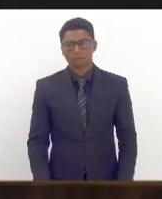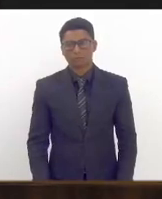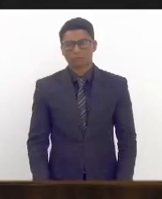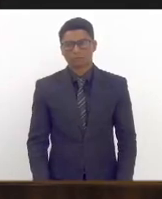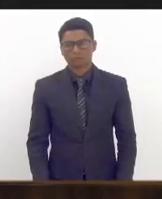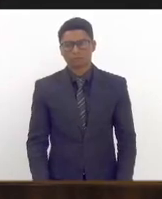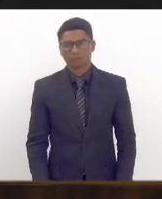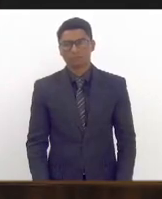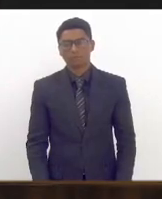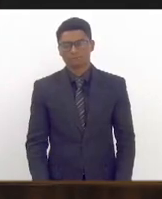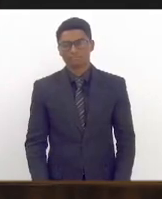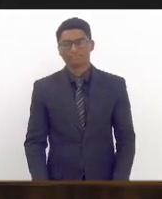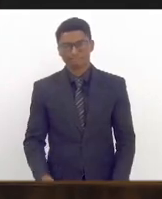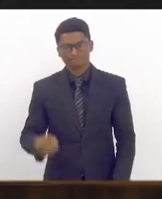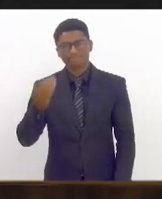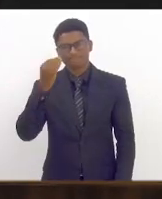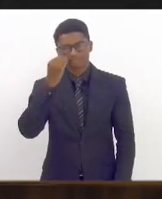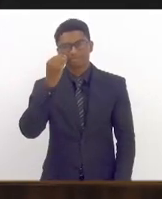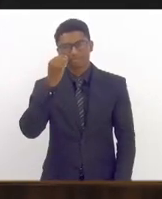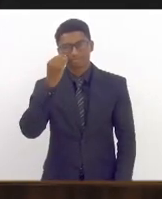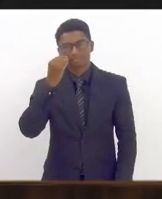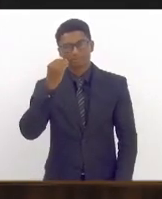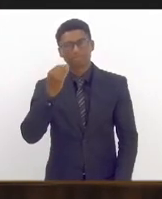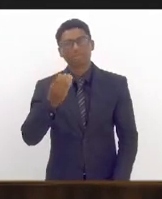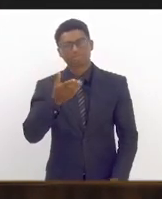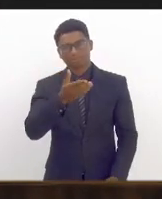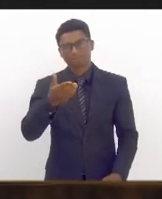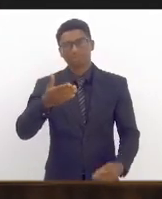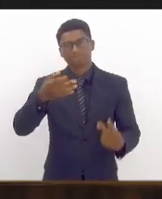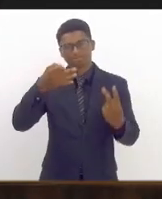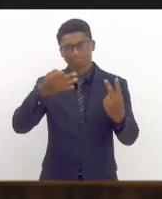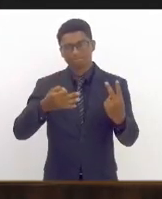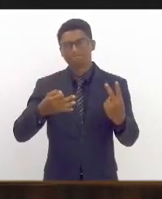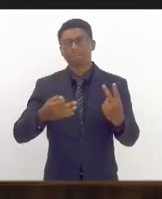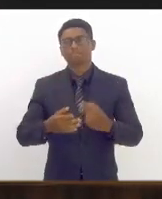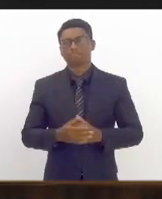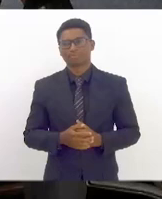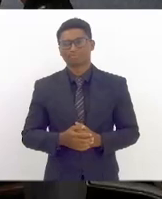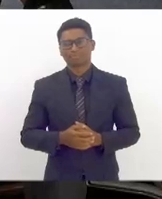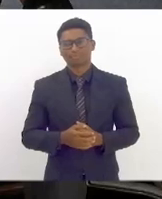serão os beijos que merecedor que vocês merecem